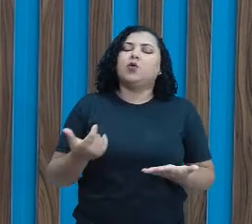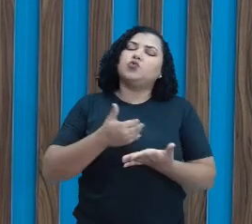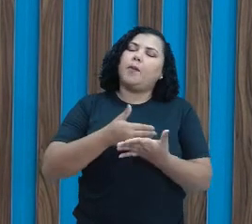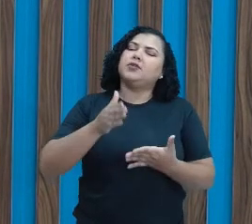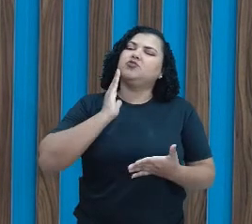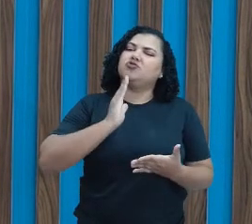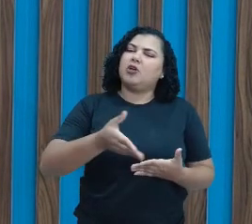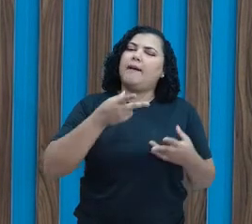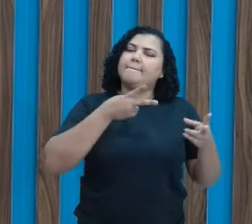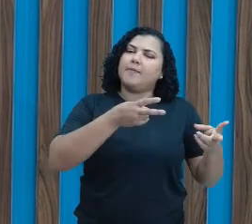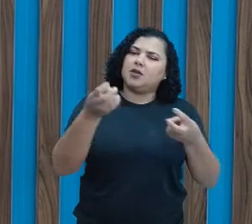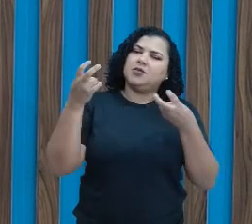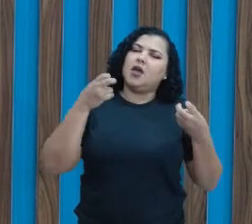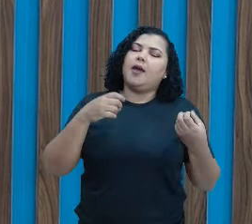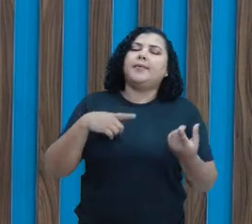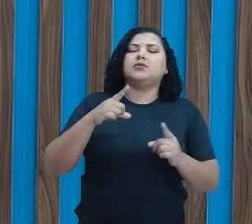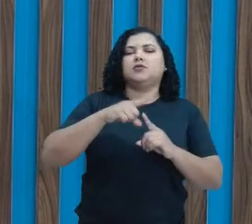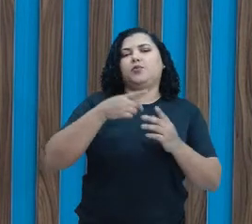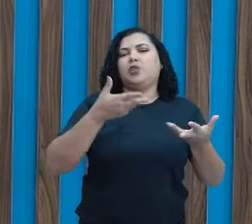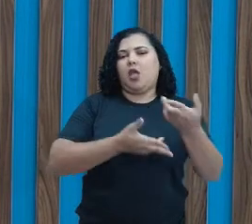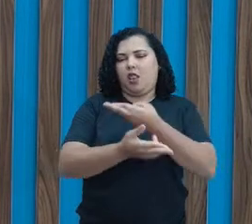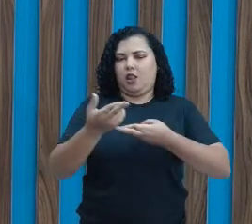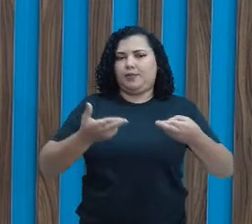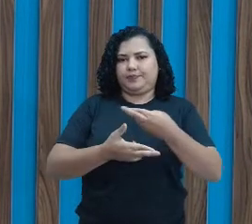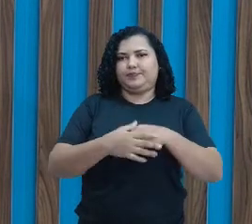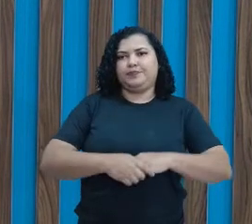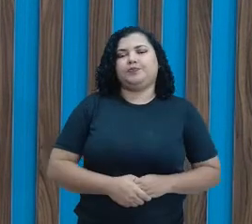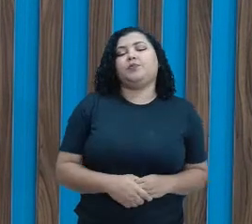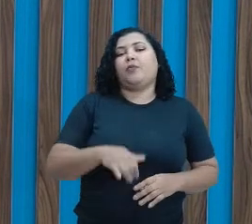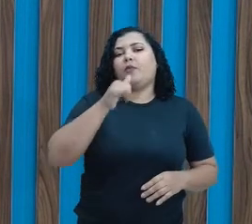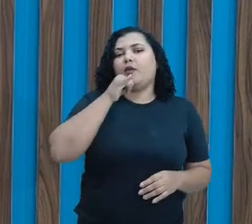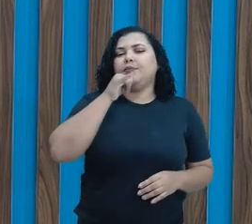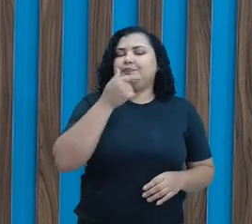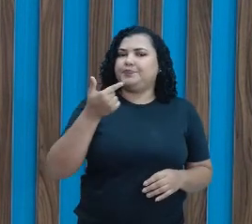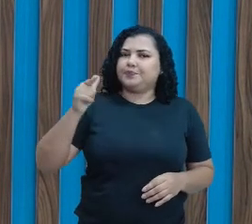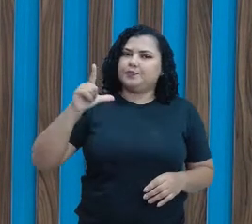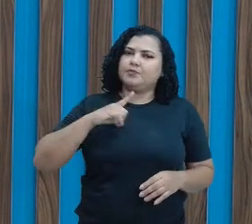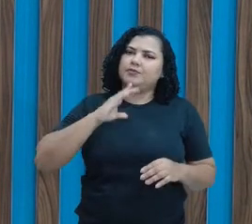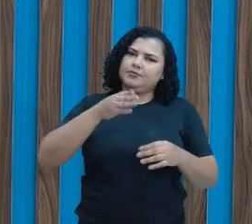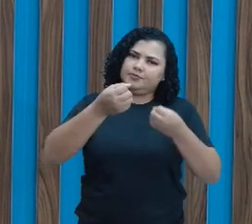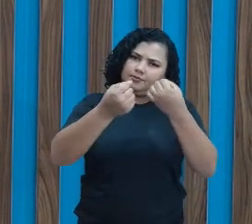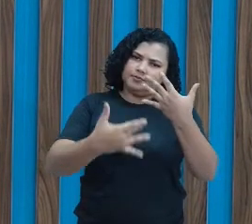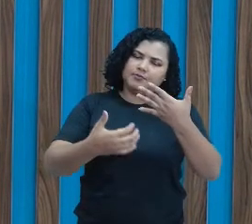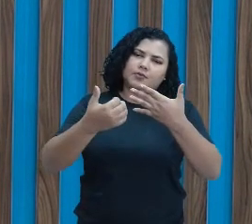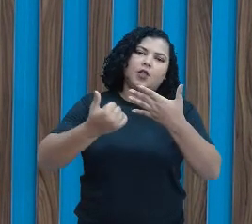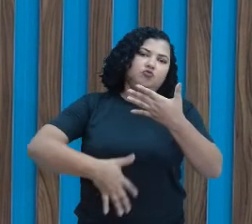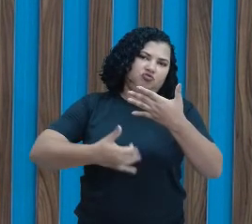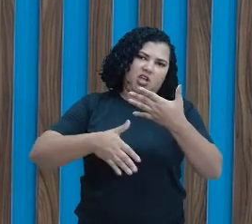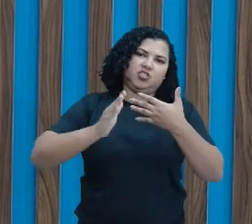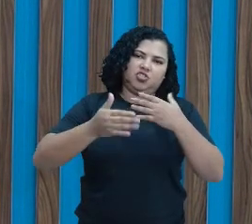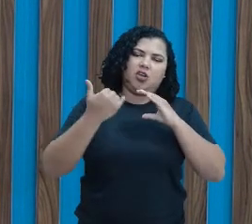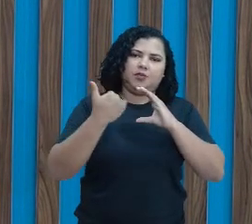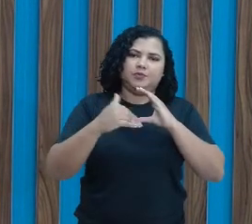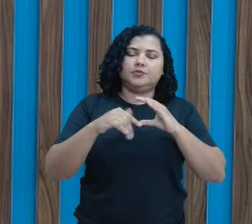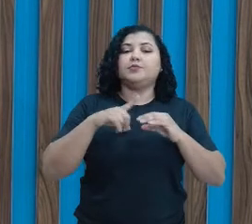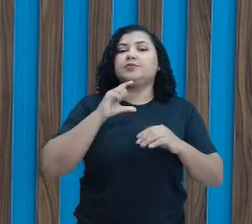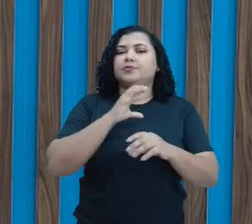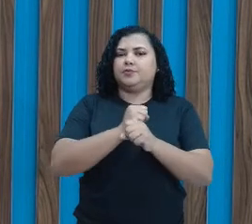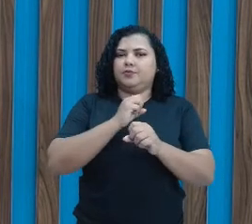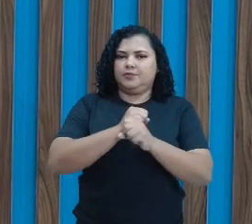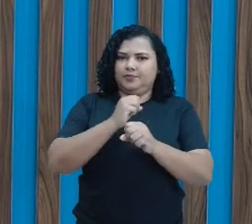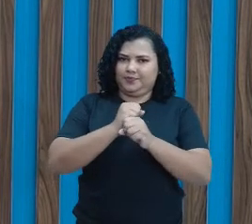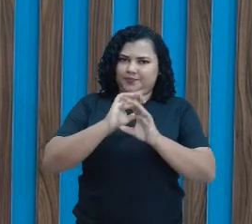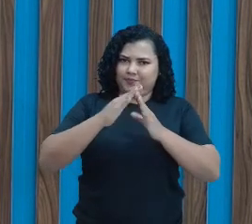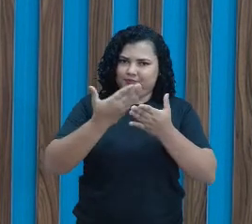gente já começa a perceber esse tipo de relação. Um exemplo mais próximo, que inclusive eu coloquei aqui para comentar com vocês, é sobre as notas da